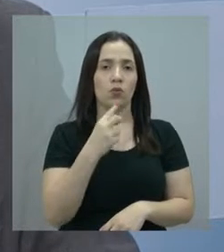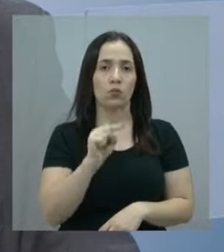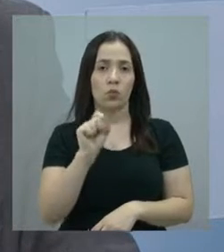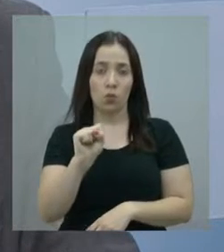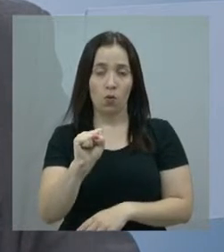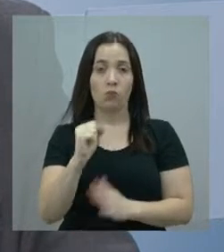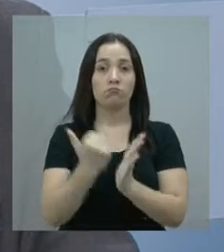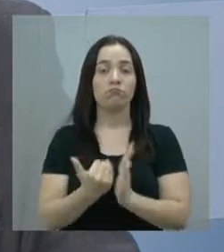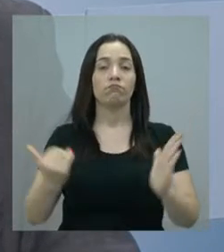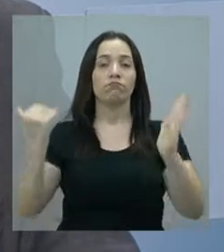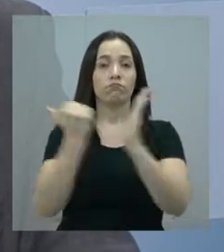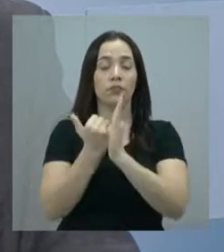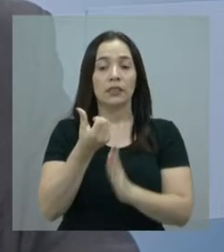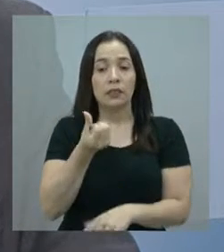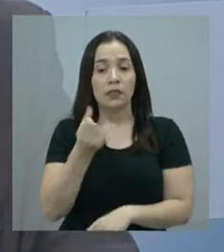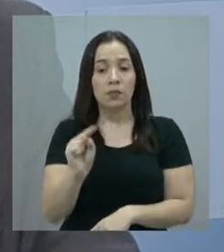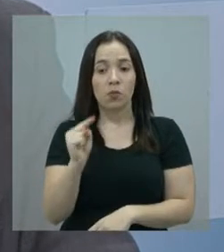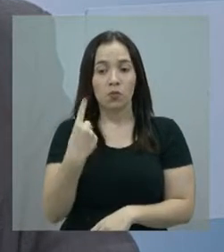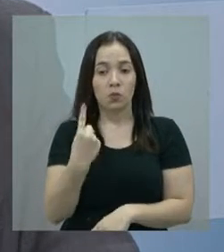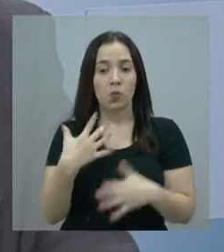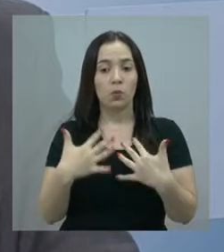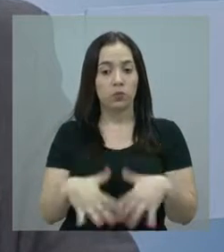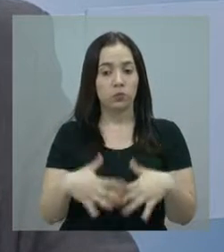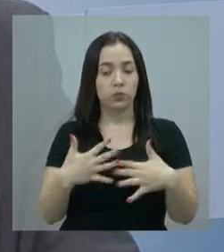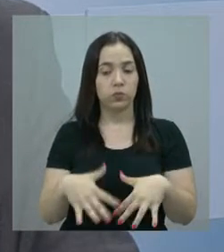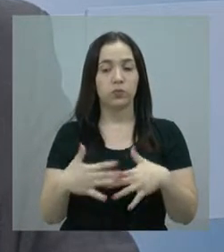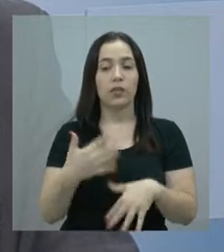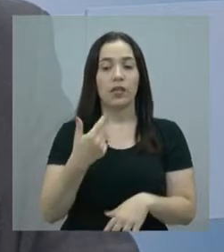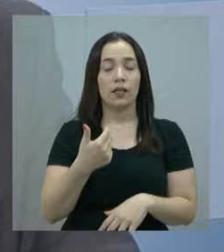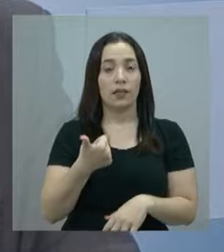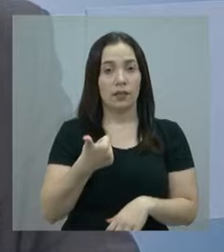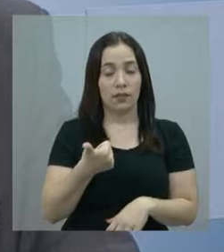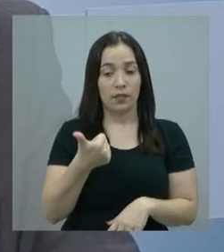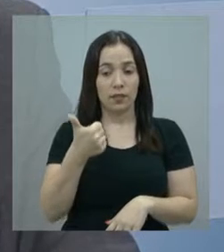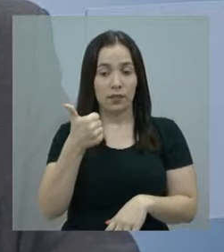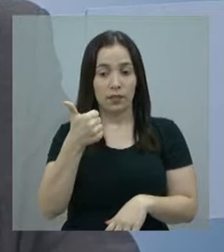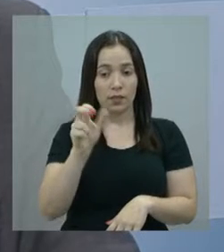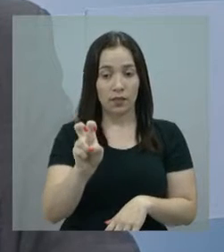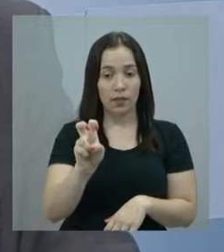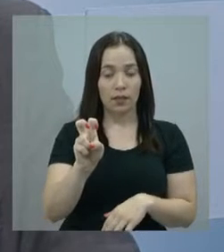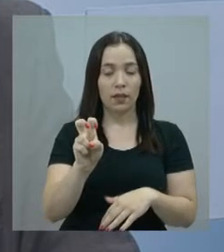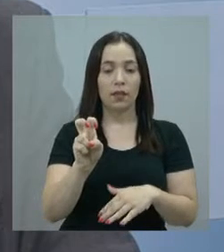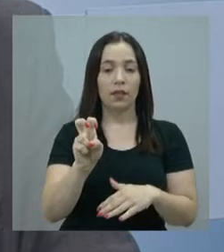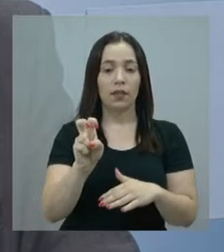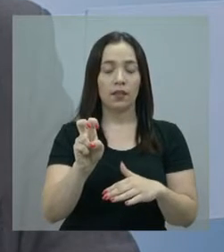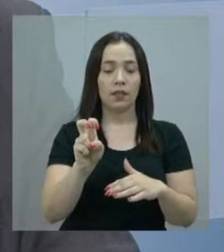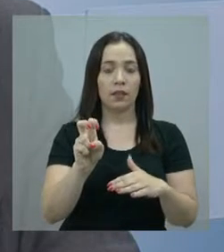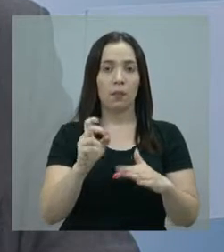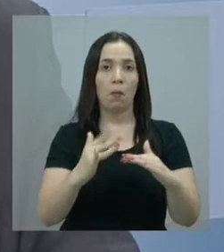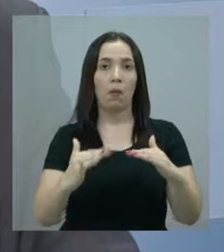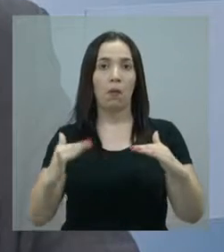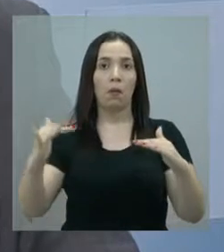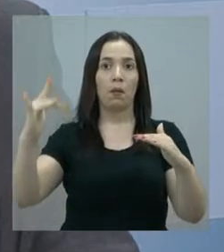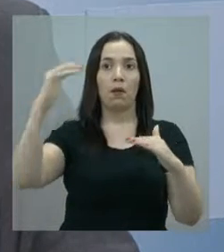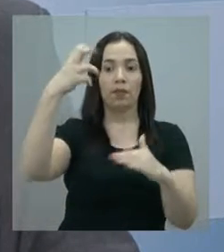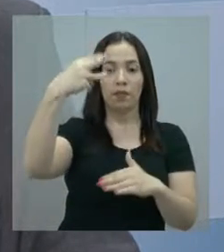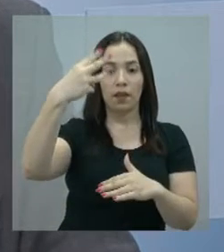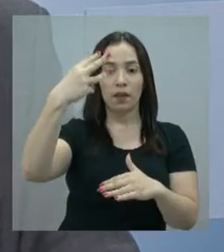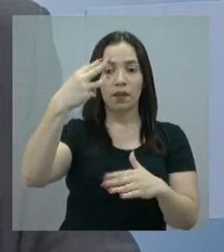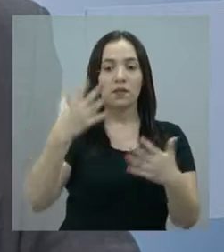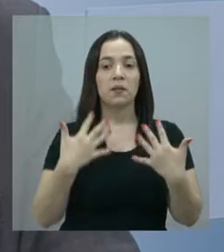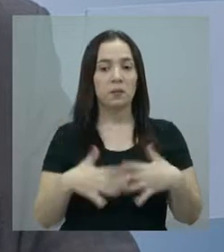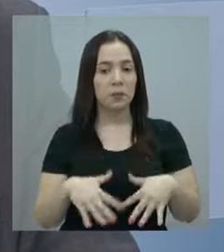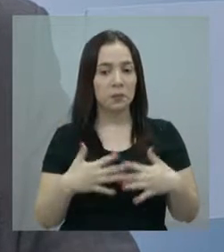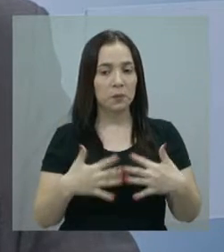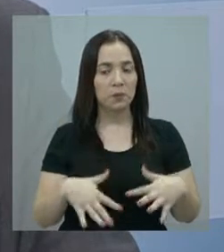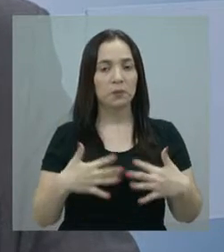para 6,1. Né? Quer dizer, nós passamos da 15ª para a terceira posição, né?